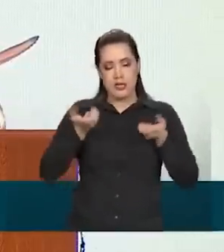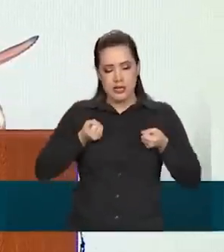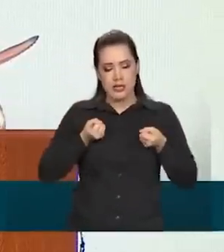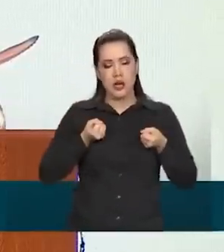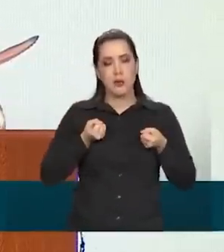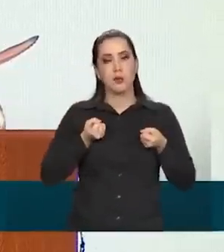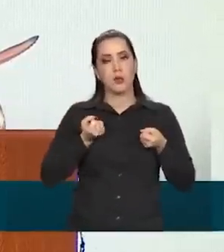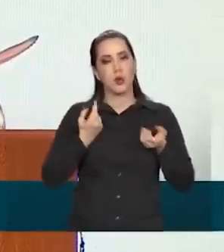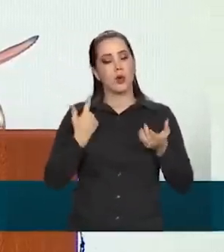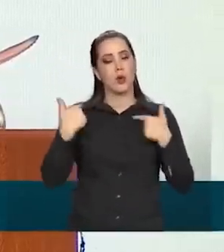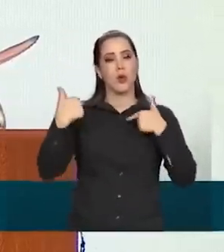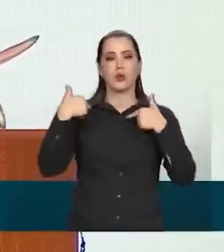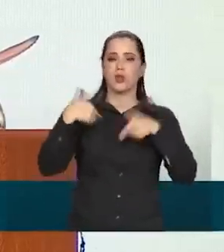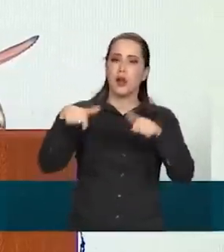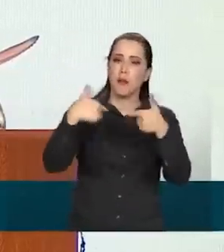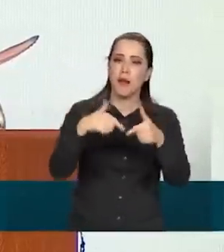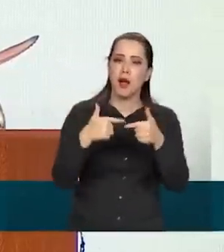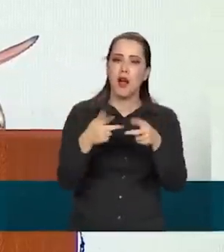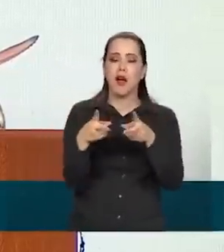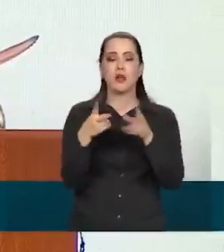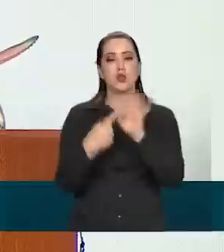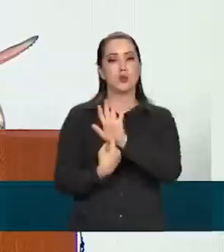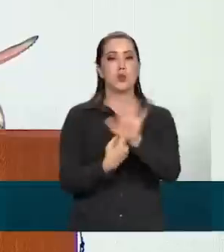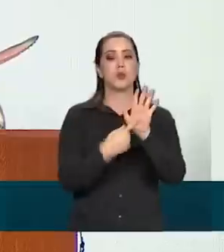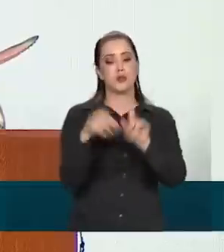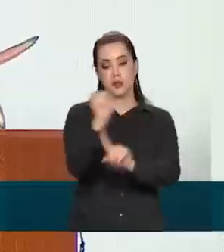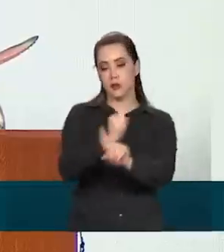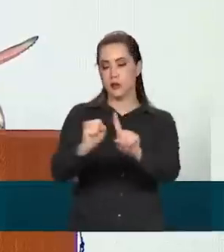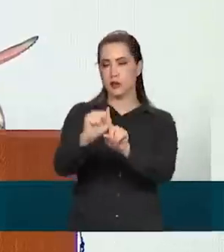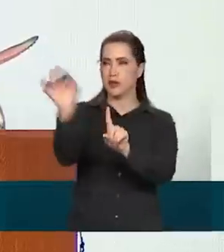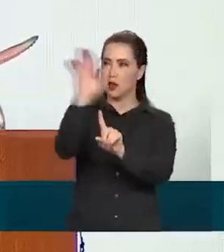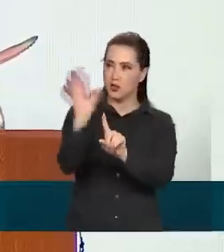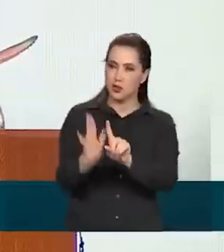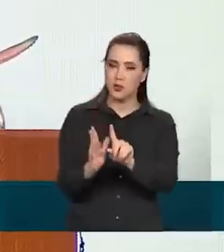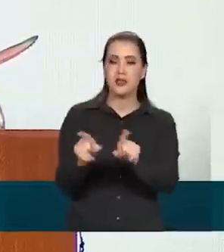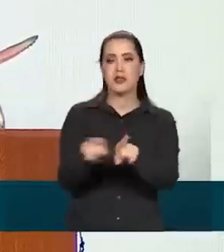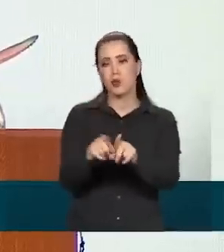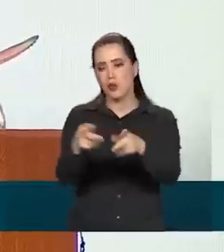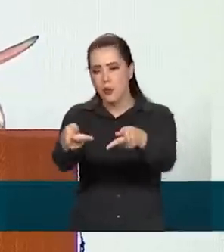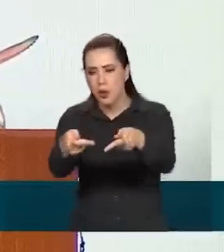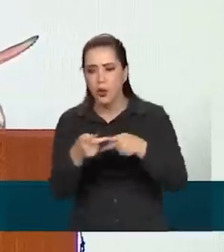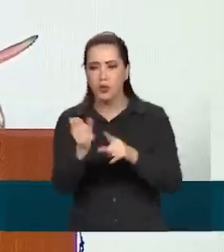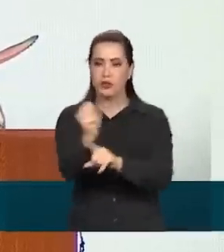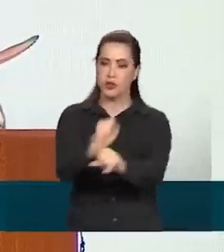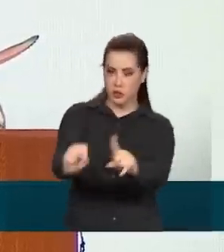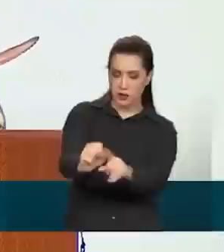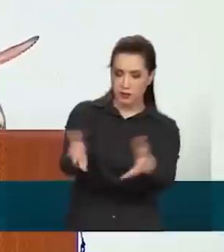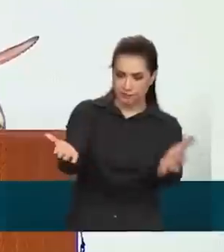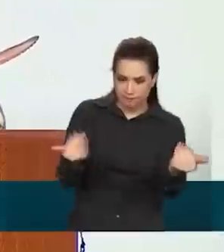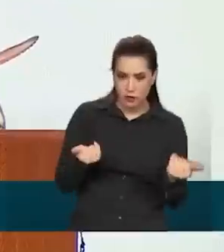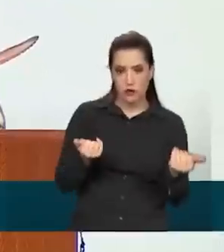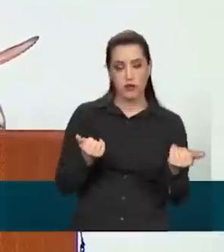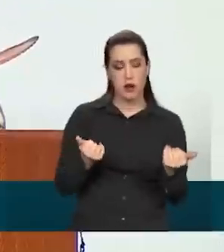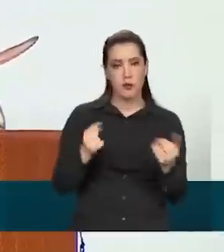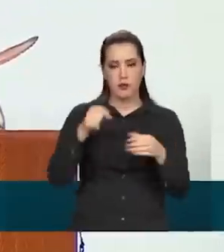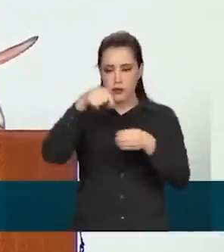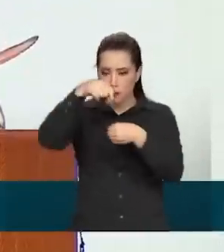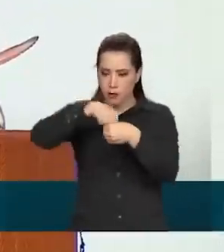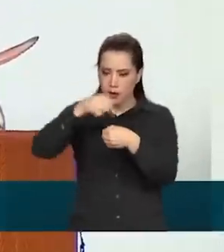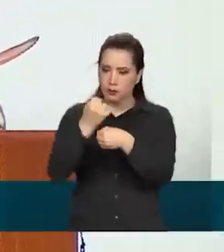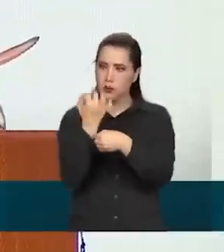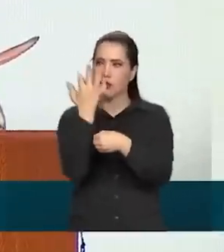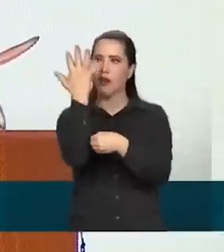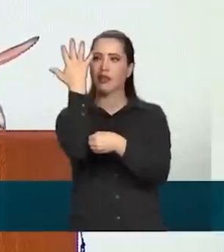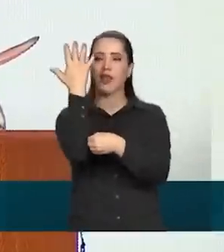de sensibilizar toda a sociedade brasileira e a convido para juntos reflorestarmos